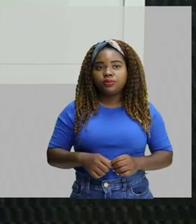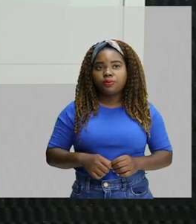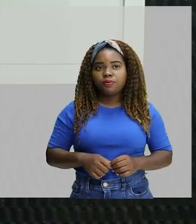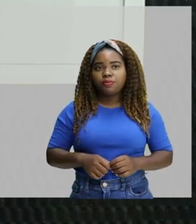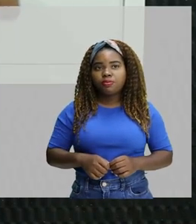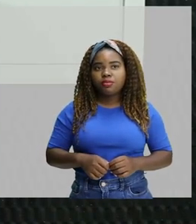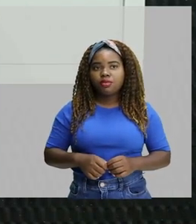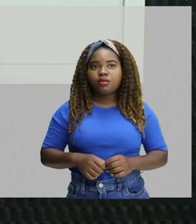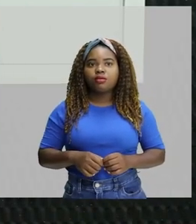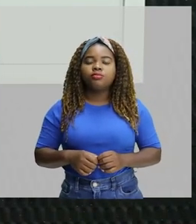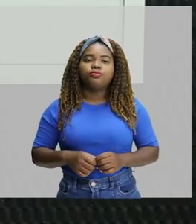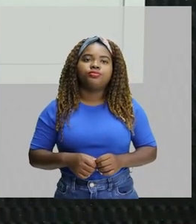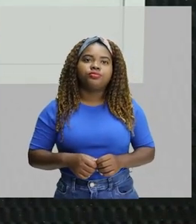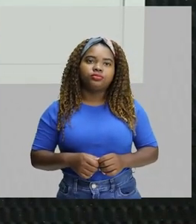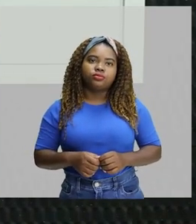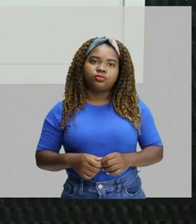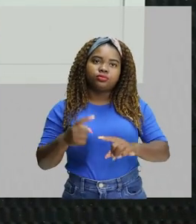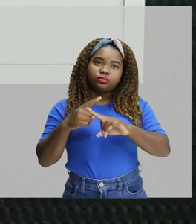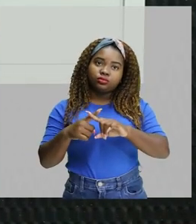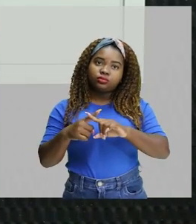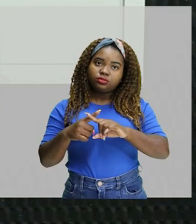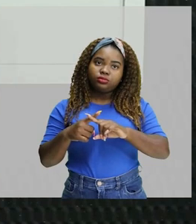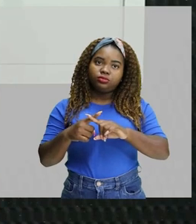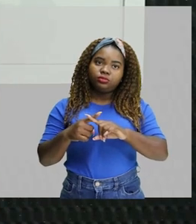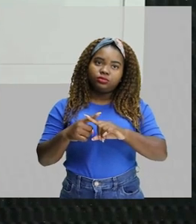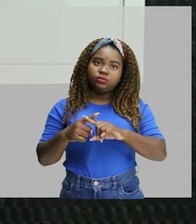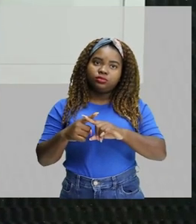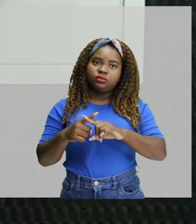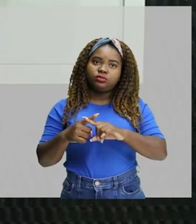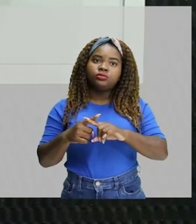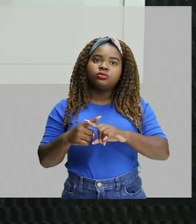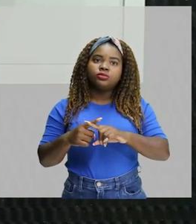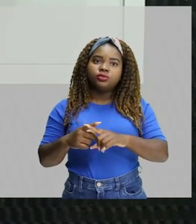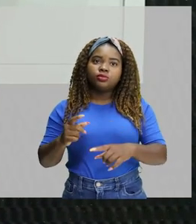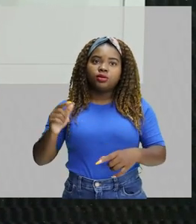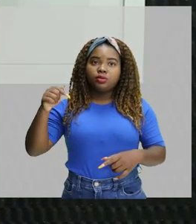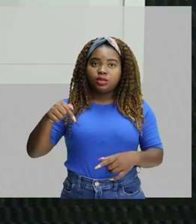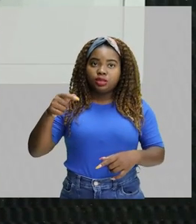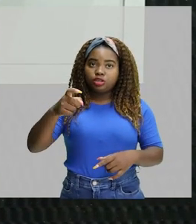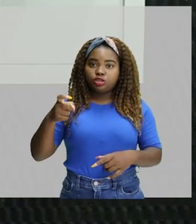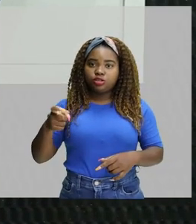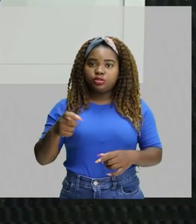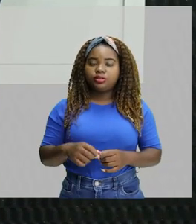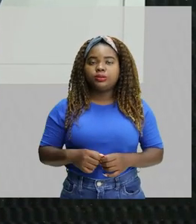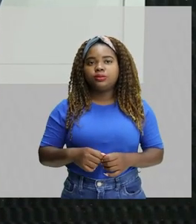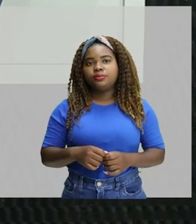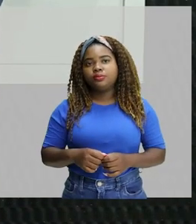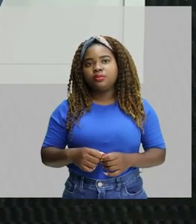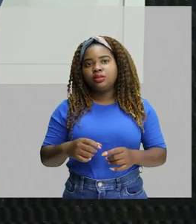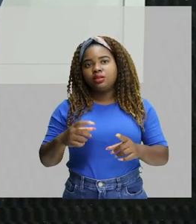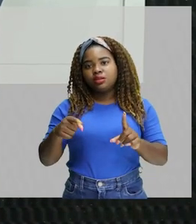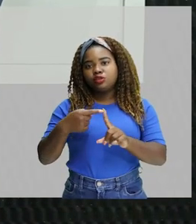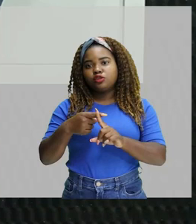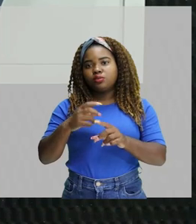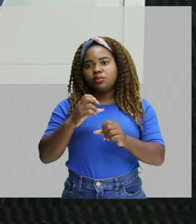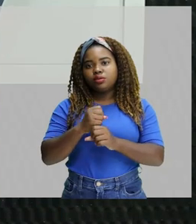BX multiplicado pelo quociente que é o qx somado com